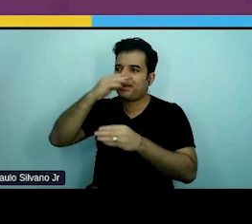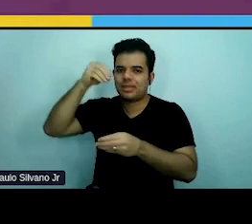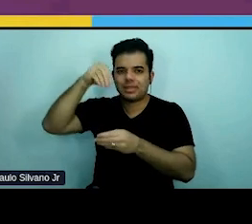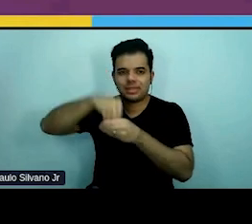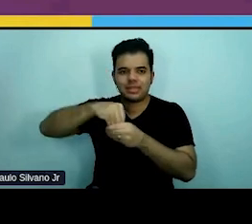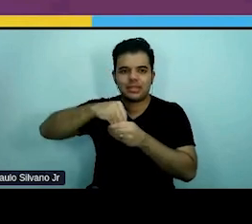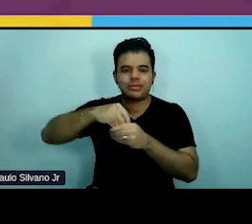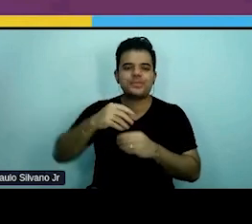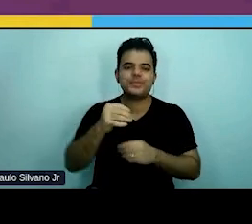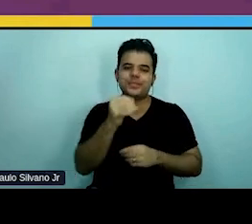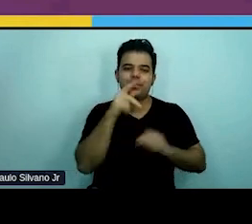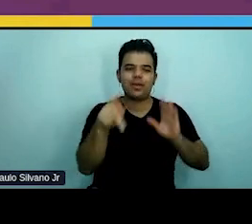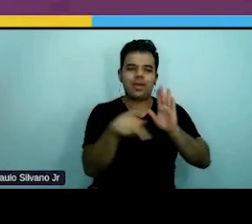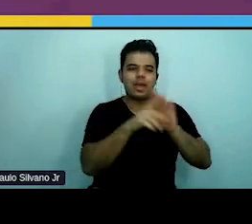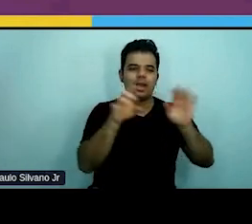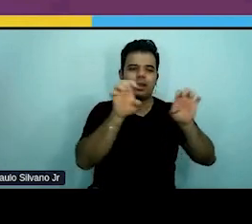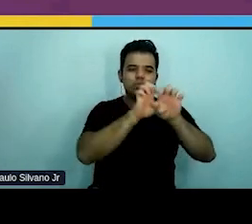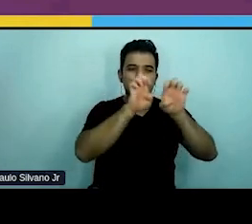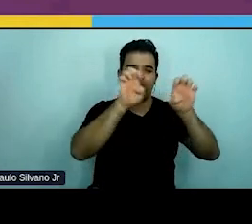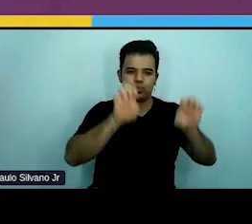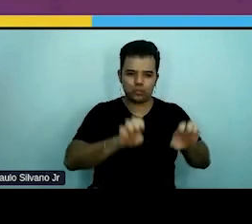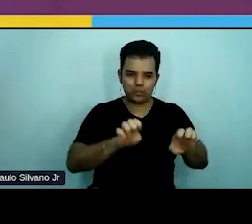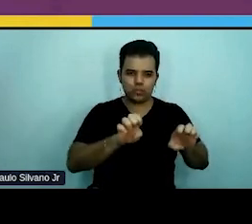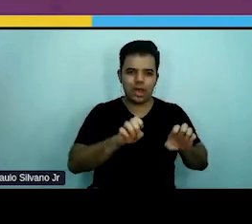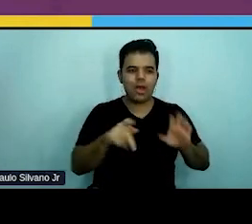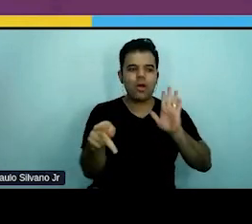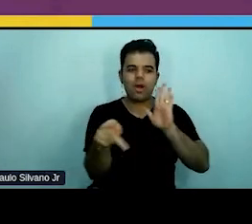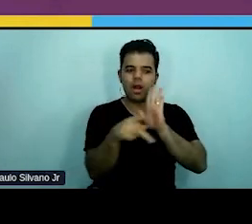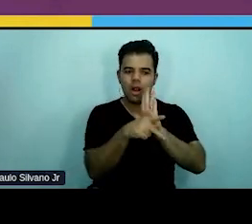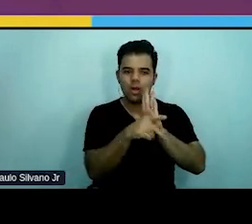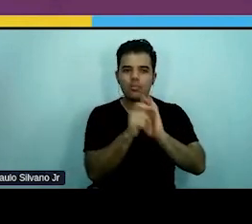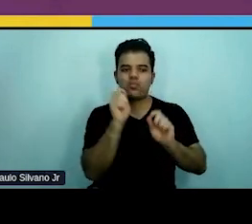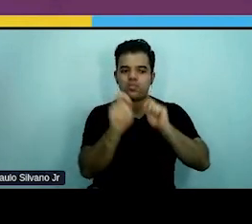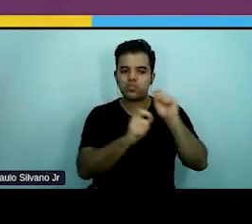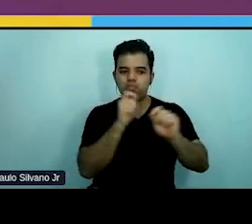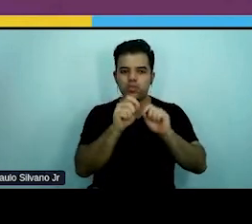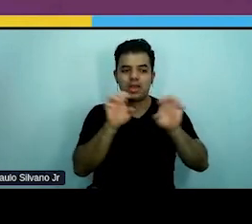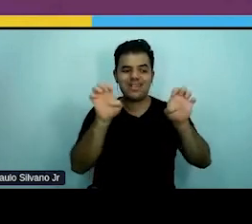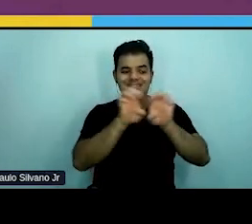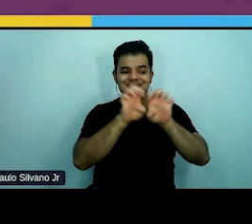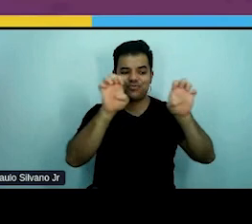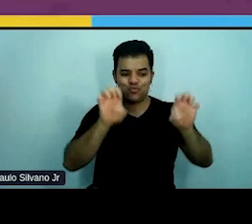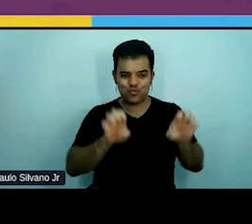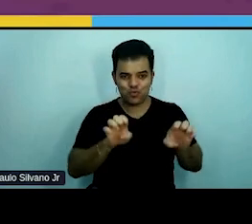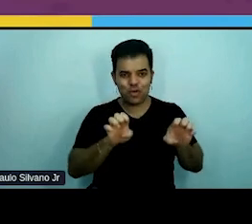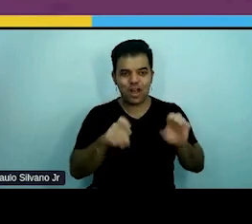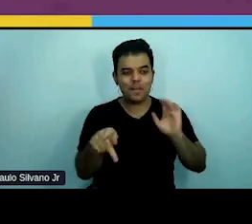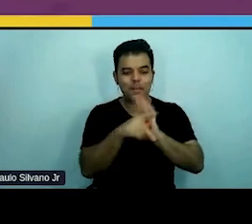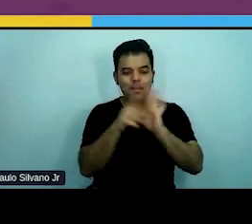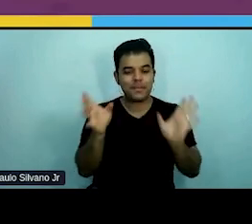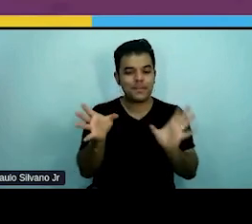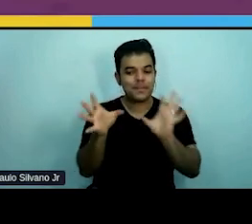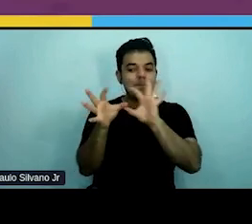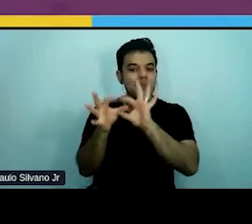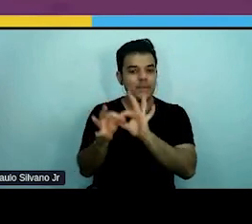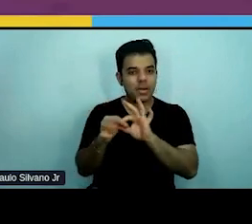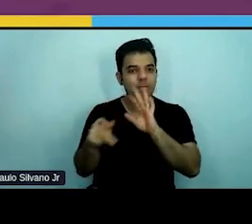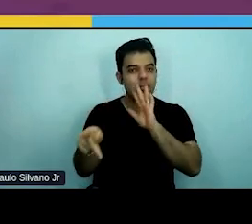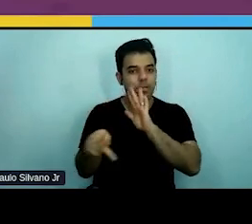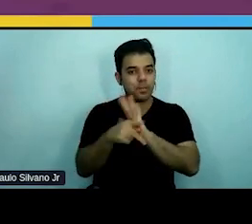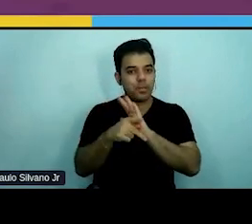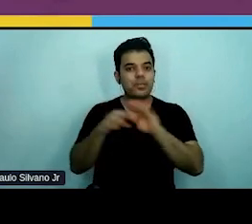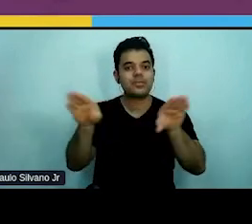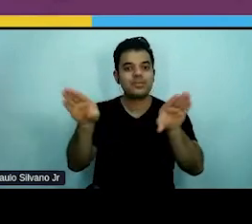né, o estrutural, tá? Que a ambiguidade estrutural ela está relacionada, né, à